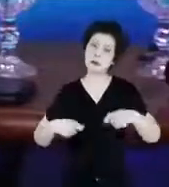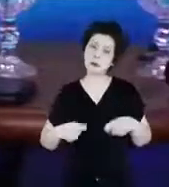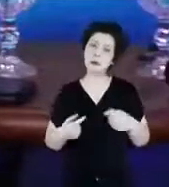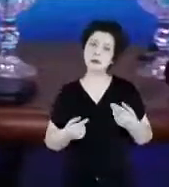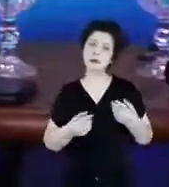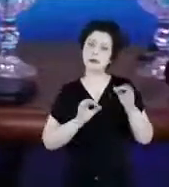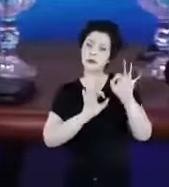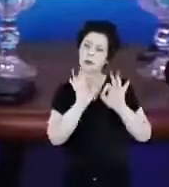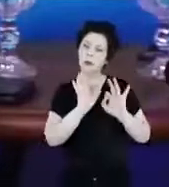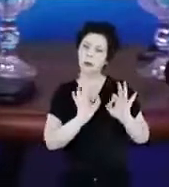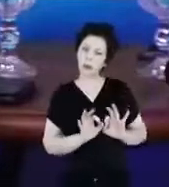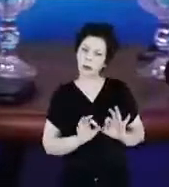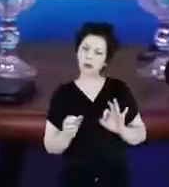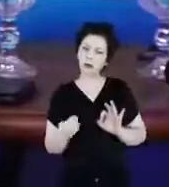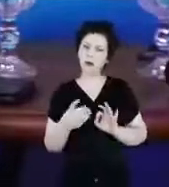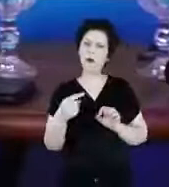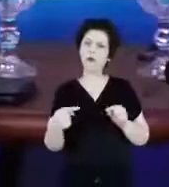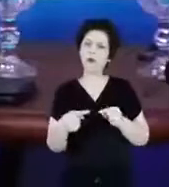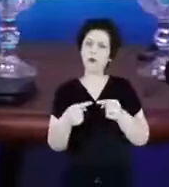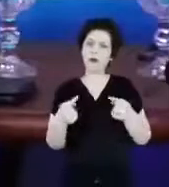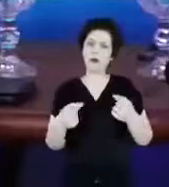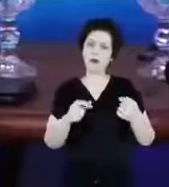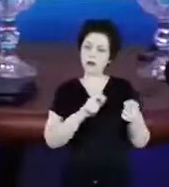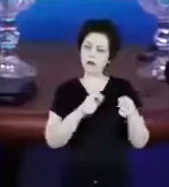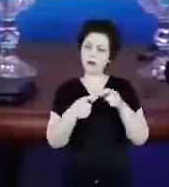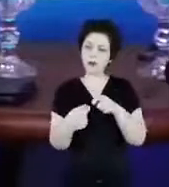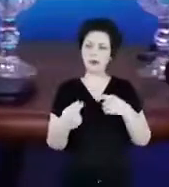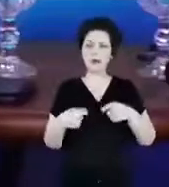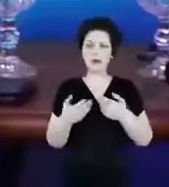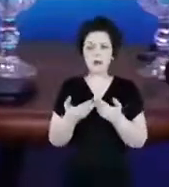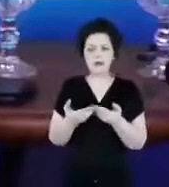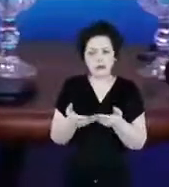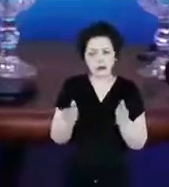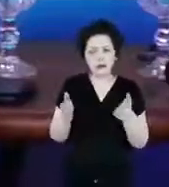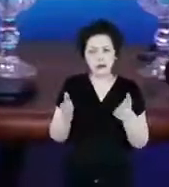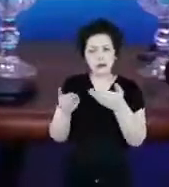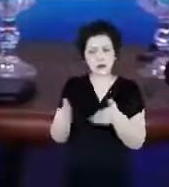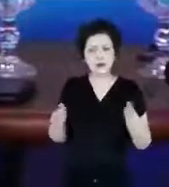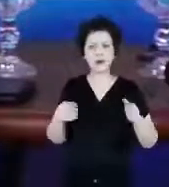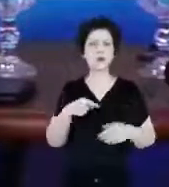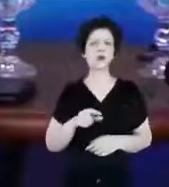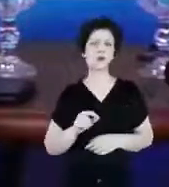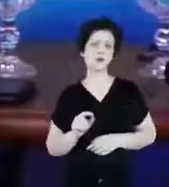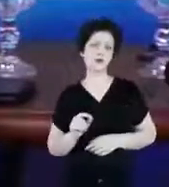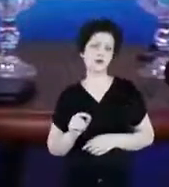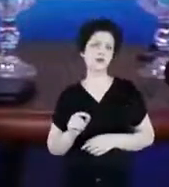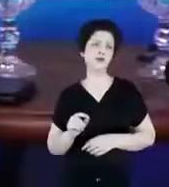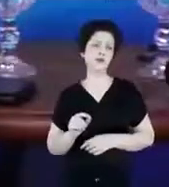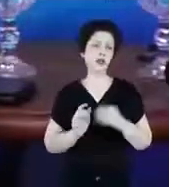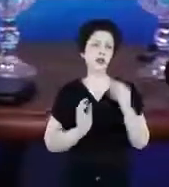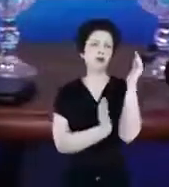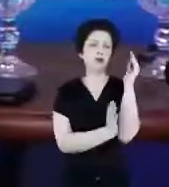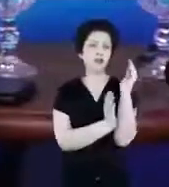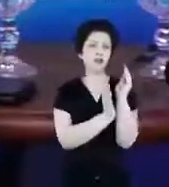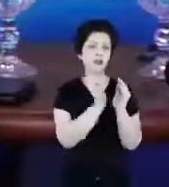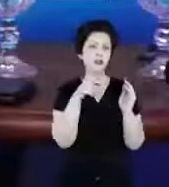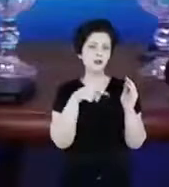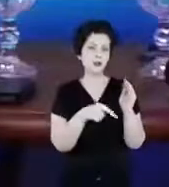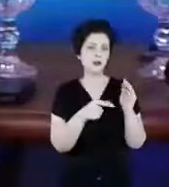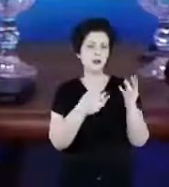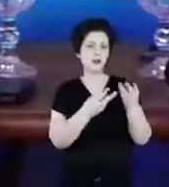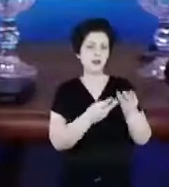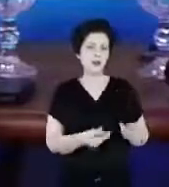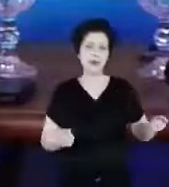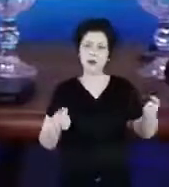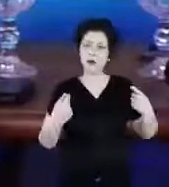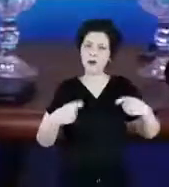adequar a esse novo momento e precisamos destravar uma característica muito forte da nossa cultura, que é a da burocratização.